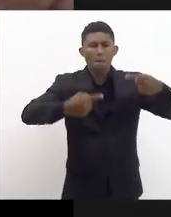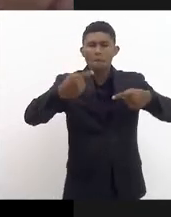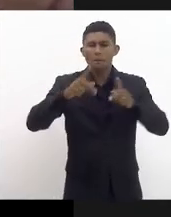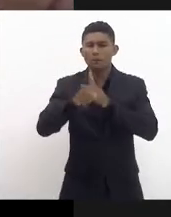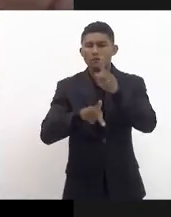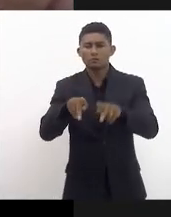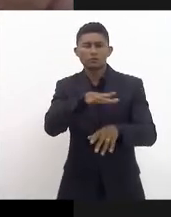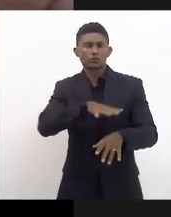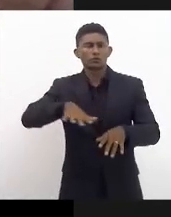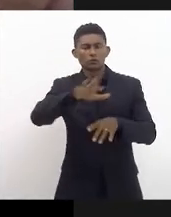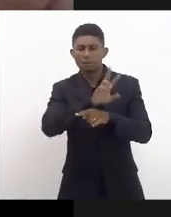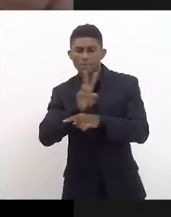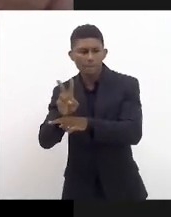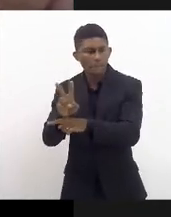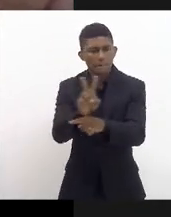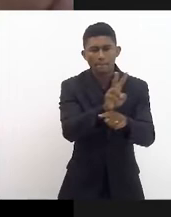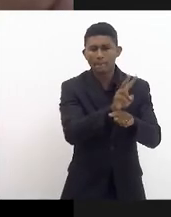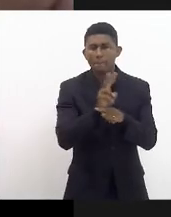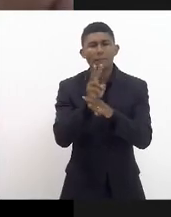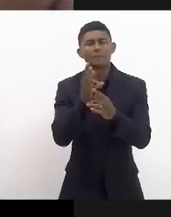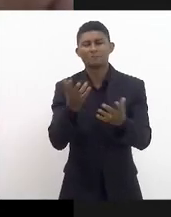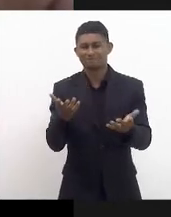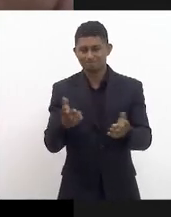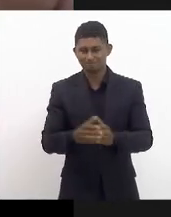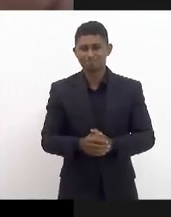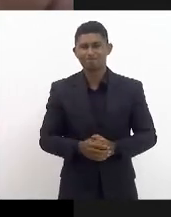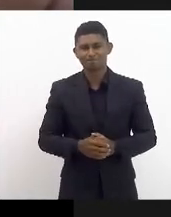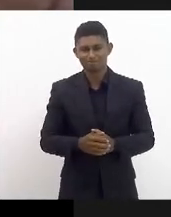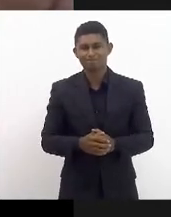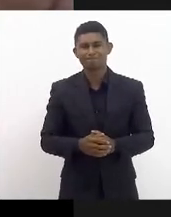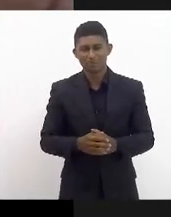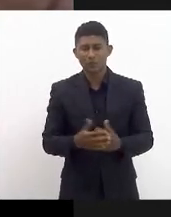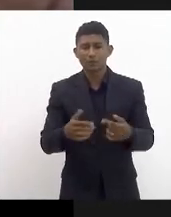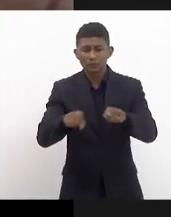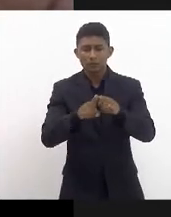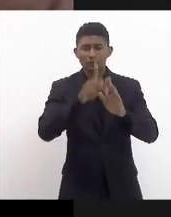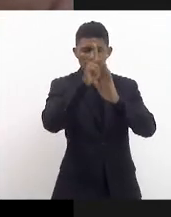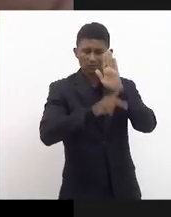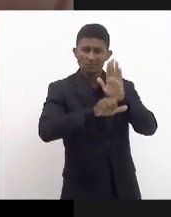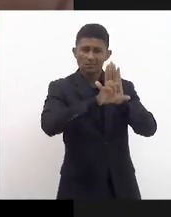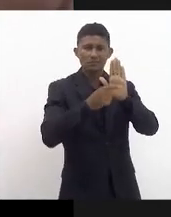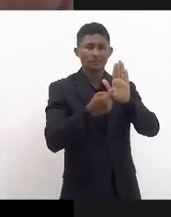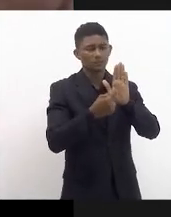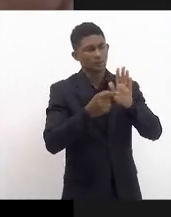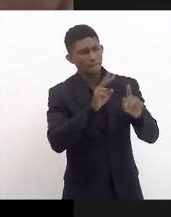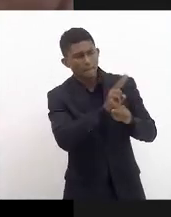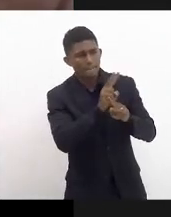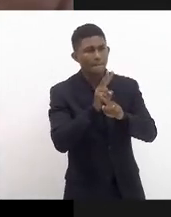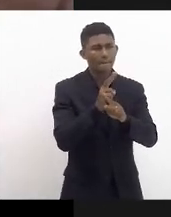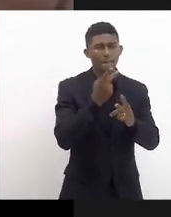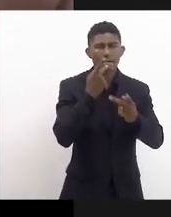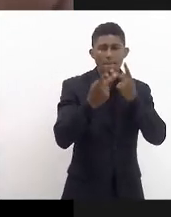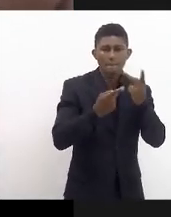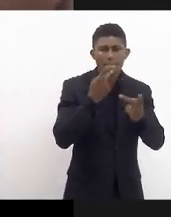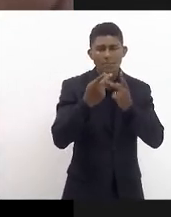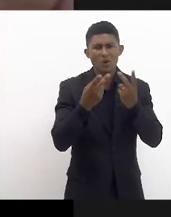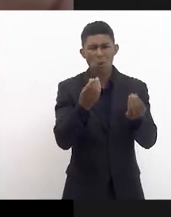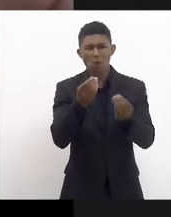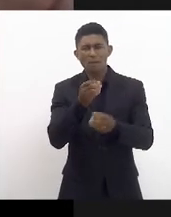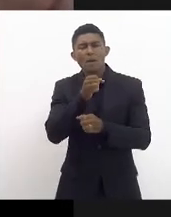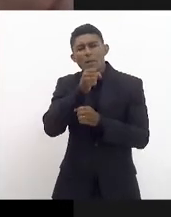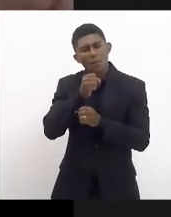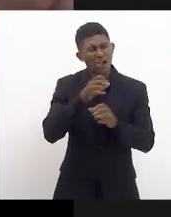população fluminense, das defesas dos seus projetos, seja tolhido,